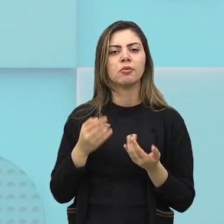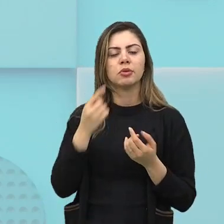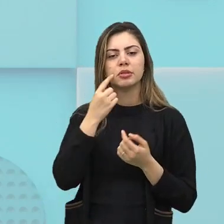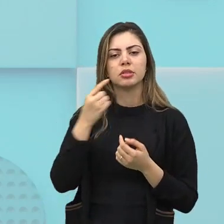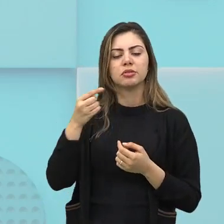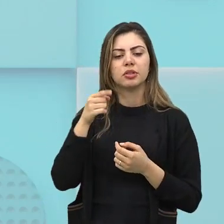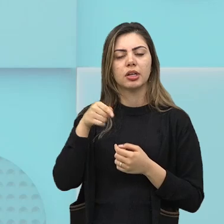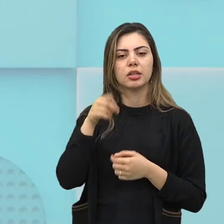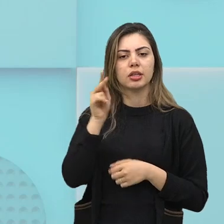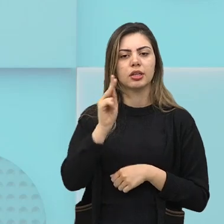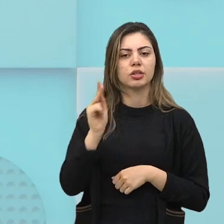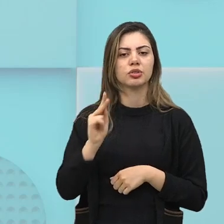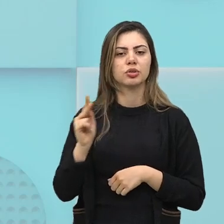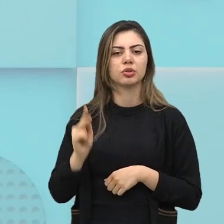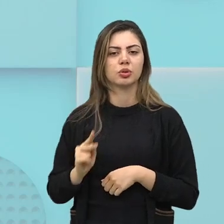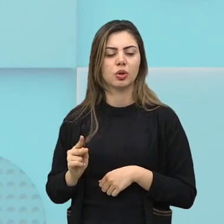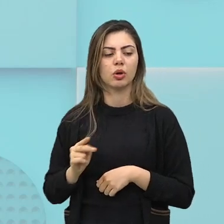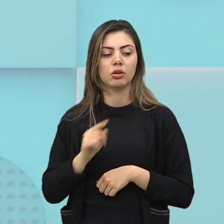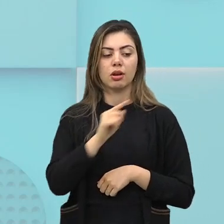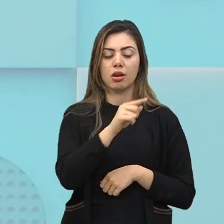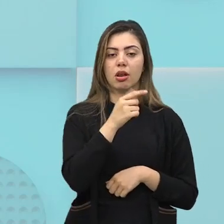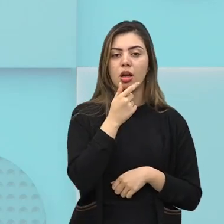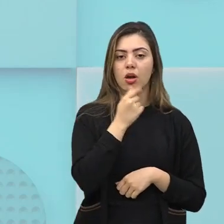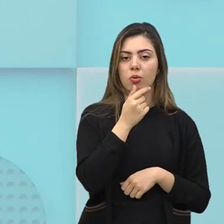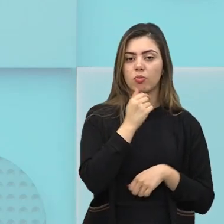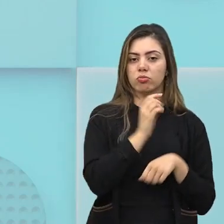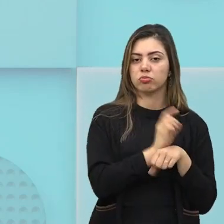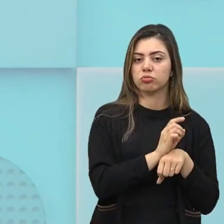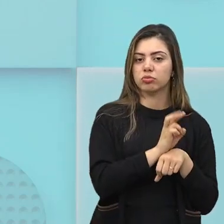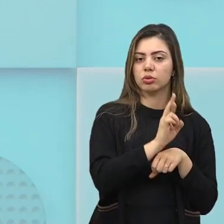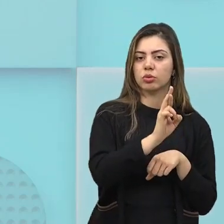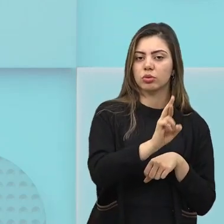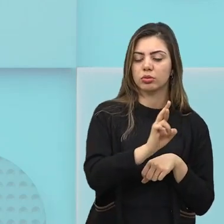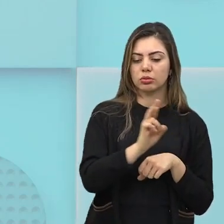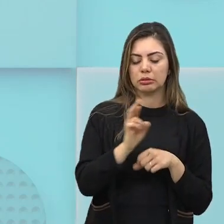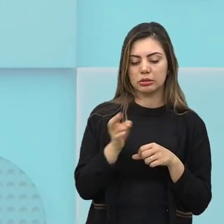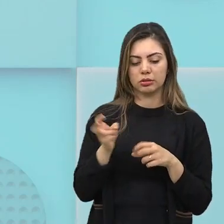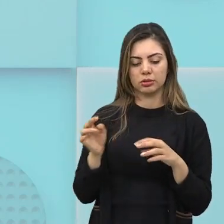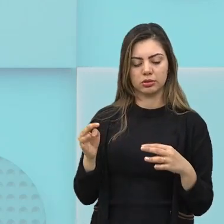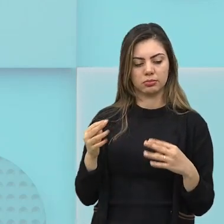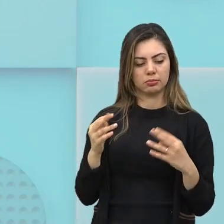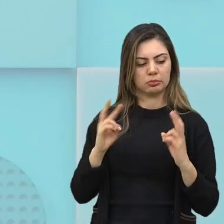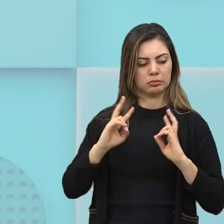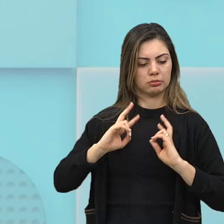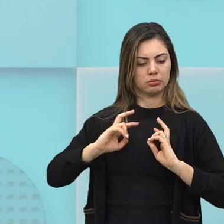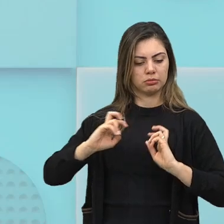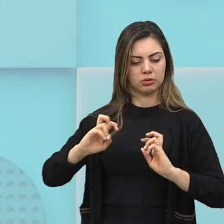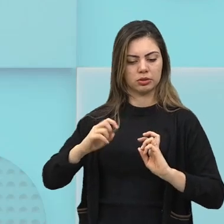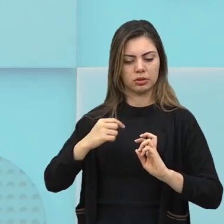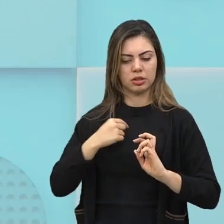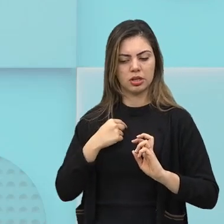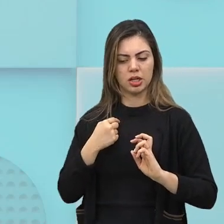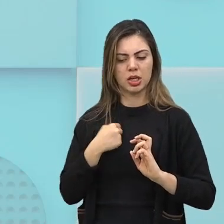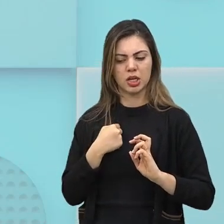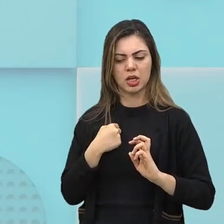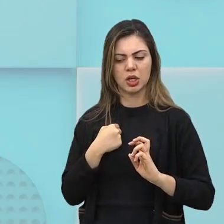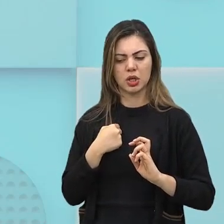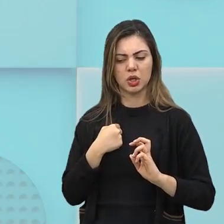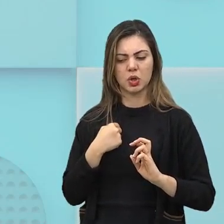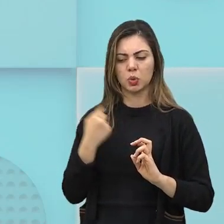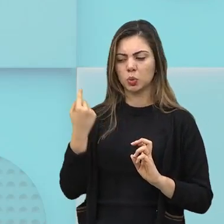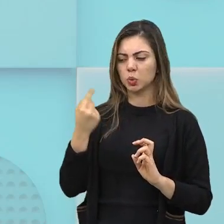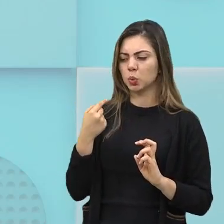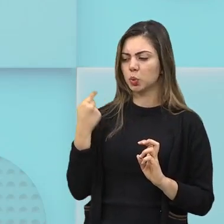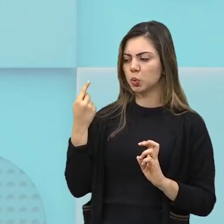da história, onde Bacamarte, ele vai se reconhecer como um único anormal, como um único